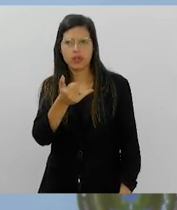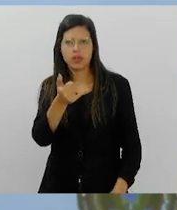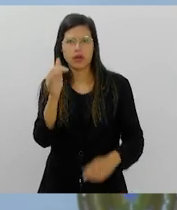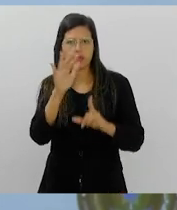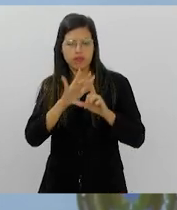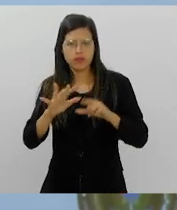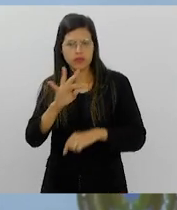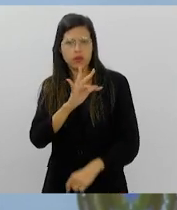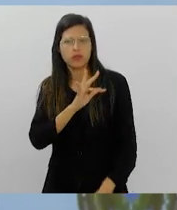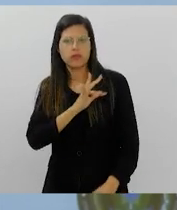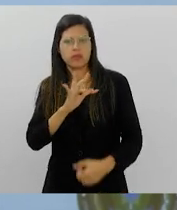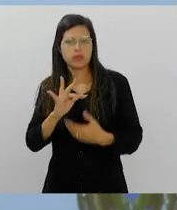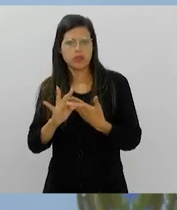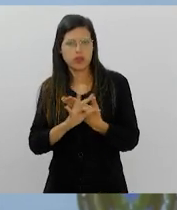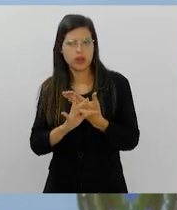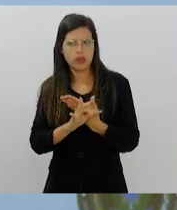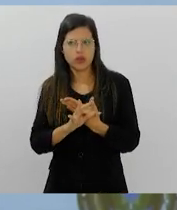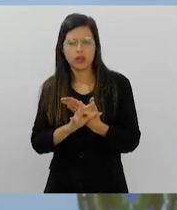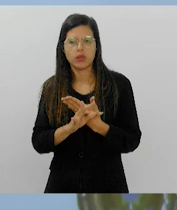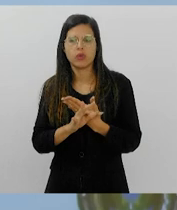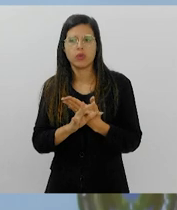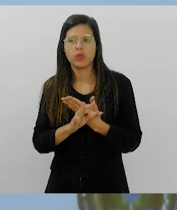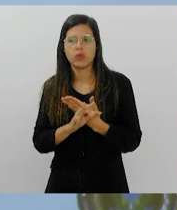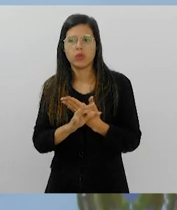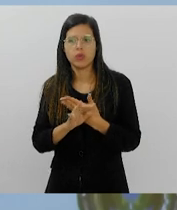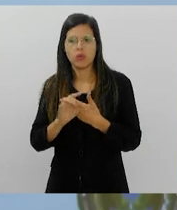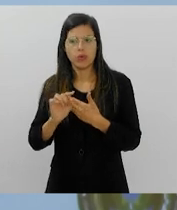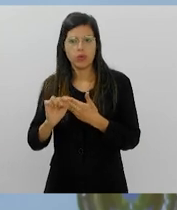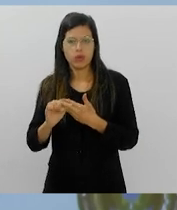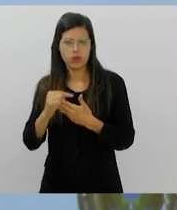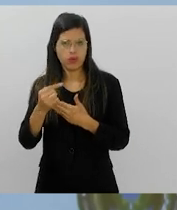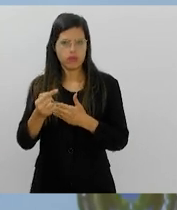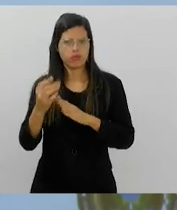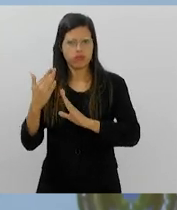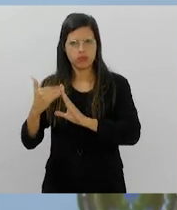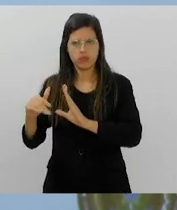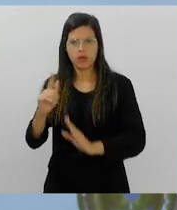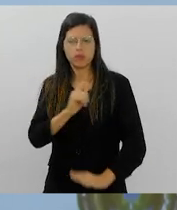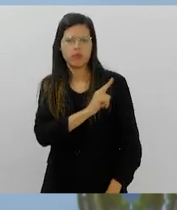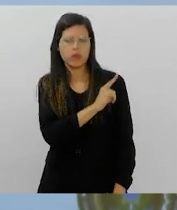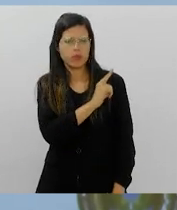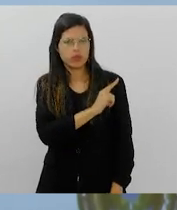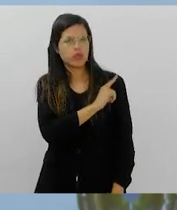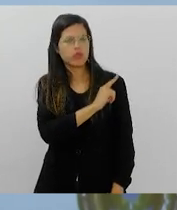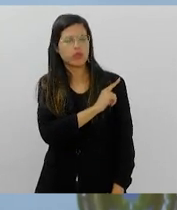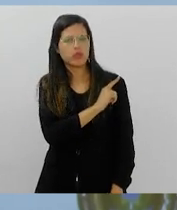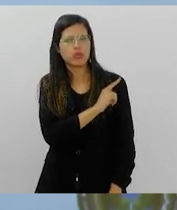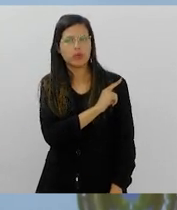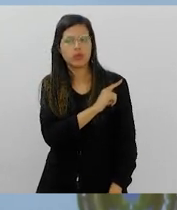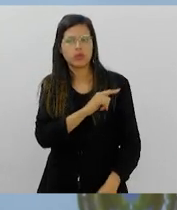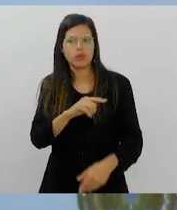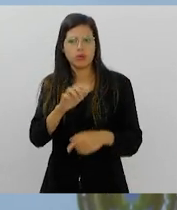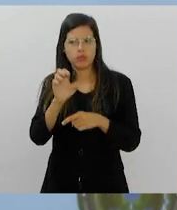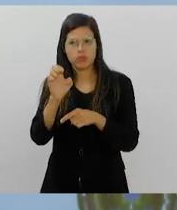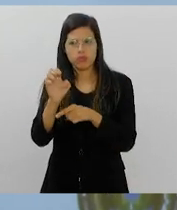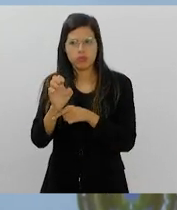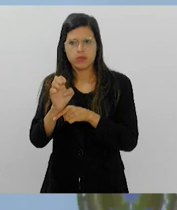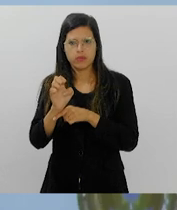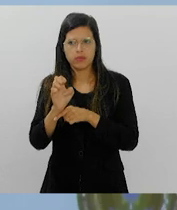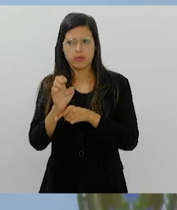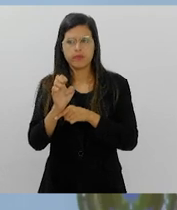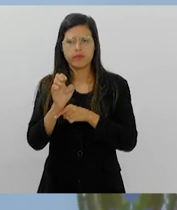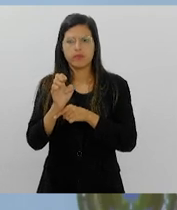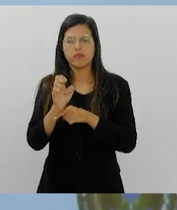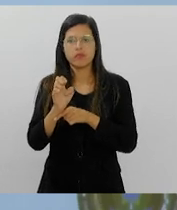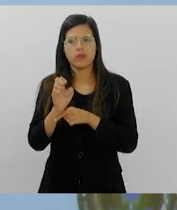inteligência, informalmente passamos para o gestor da inteligência do Estado, para que ele já